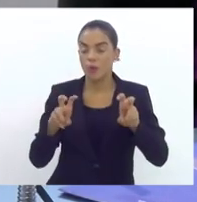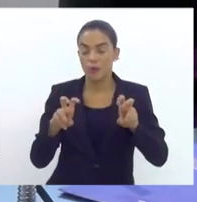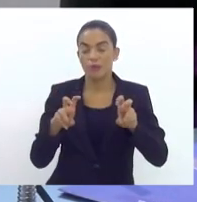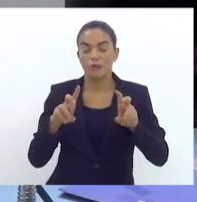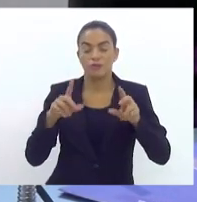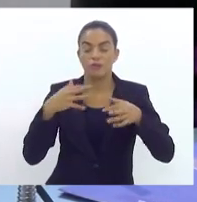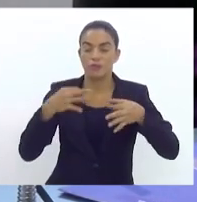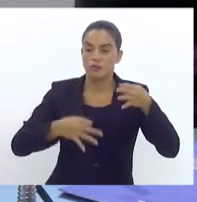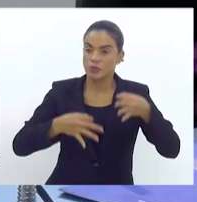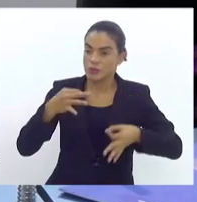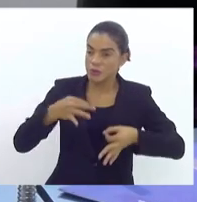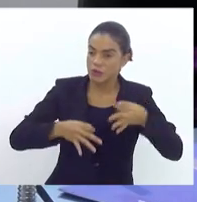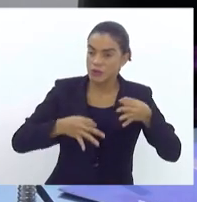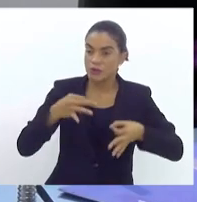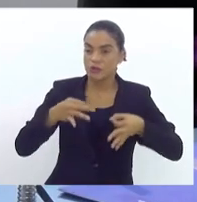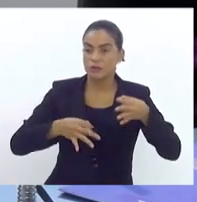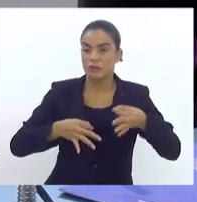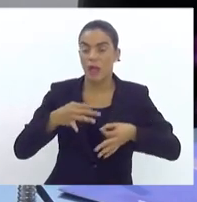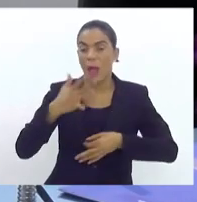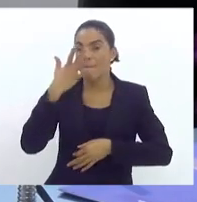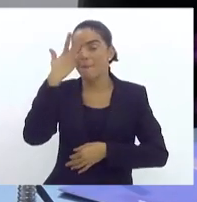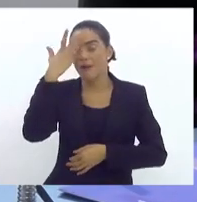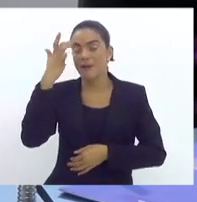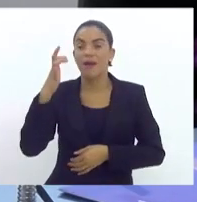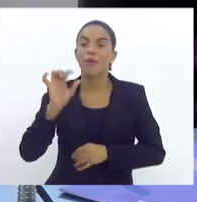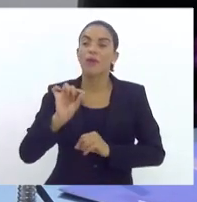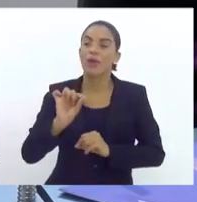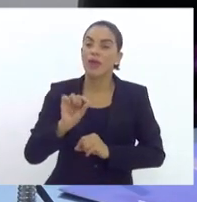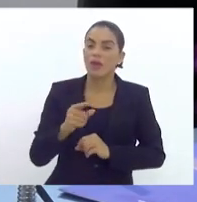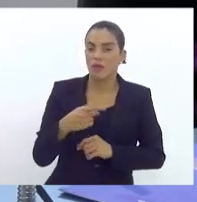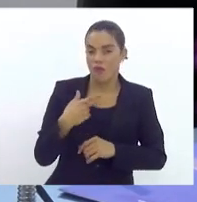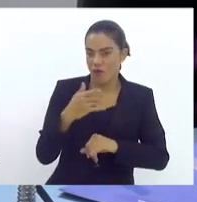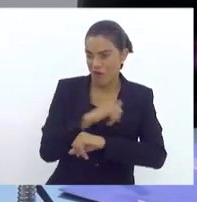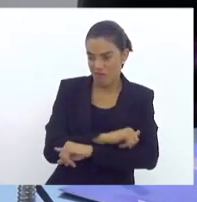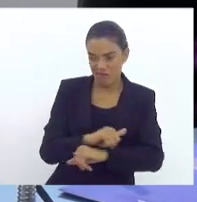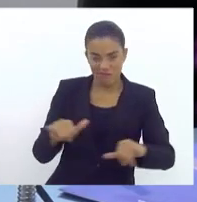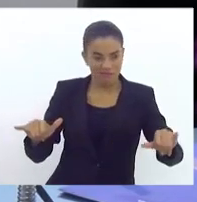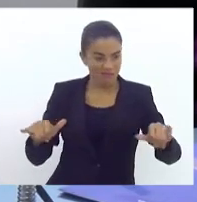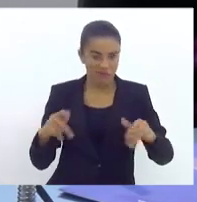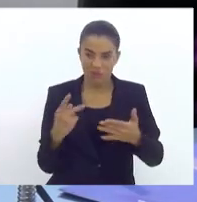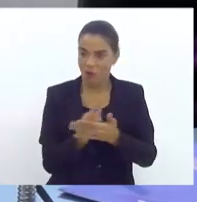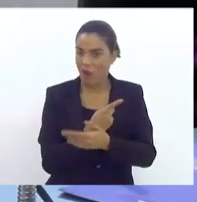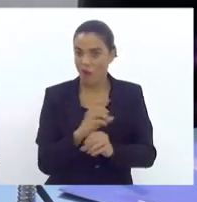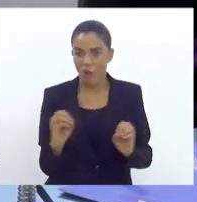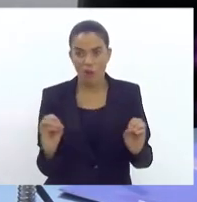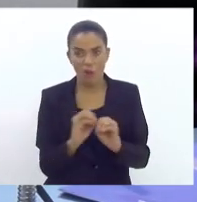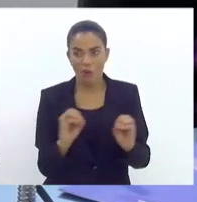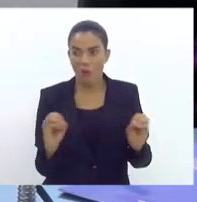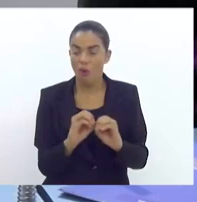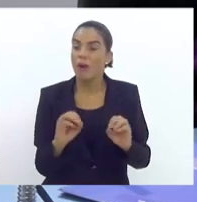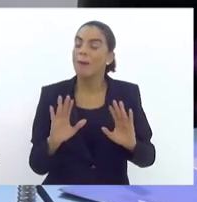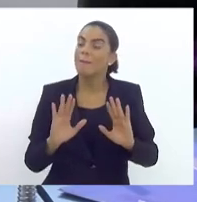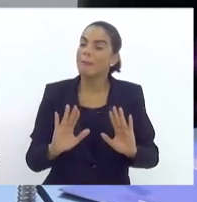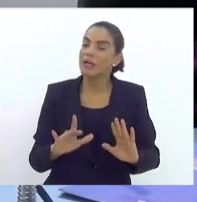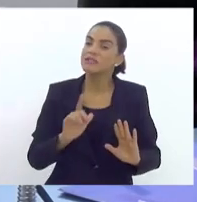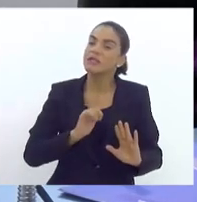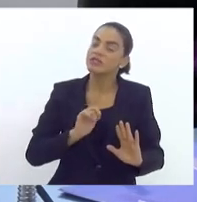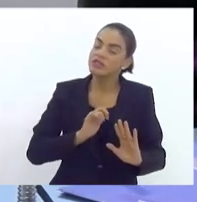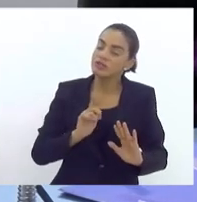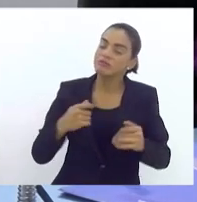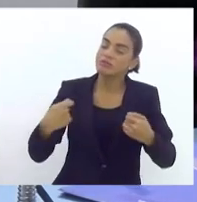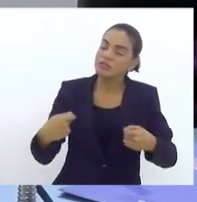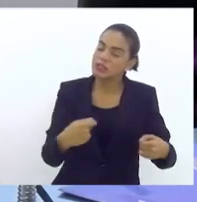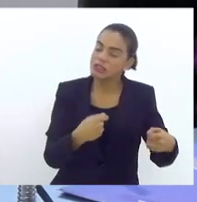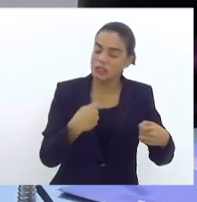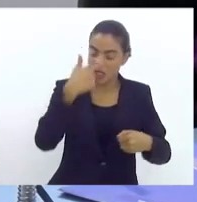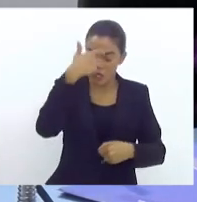para que amanhã não seja dito né que não foi dito que não aconteceu então mas acho que a gente tem que enquanto